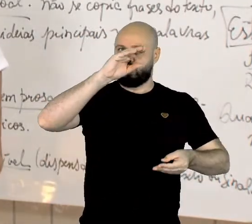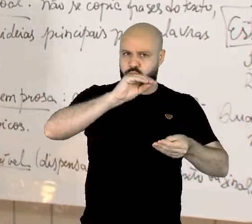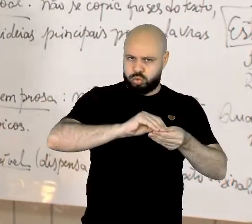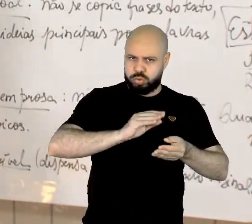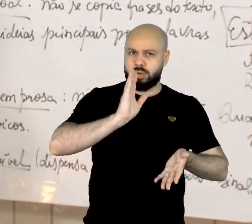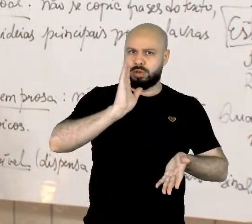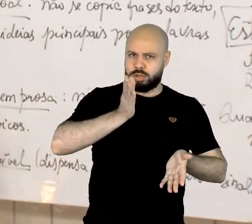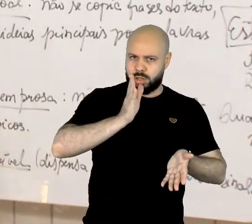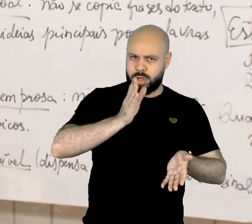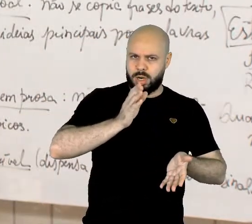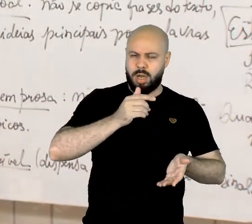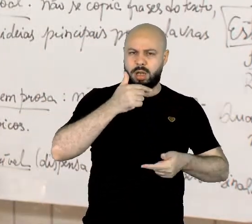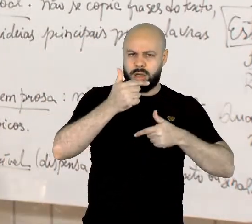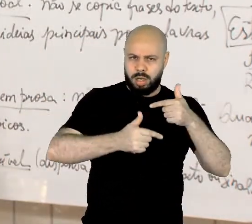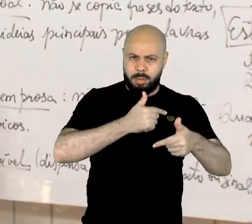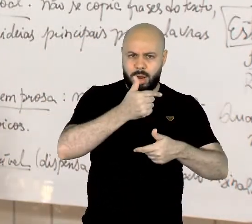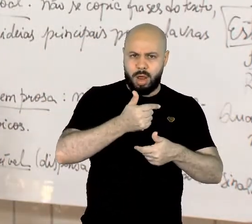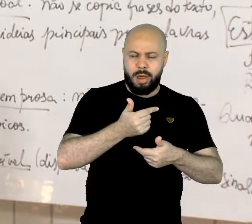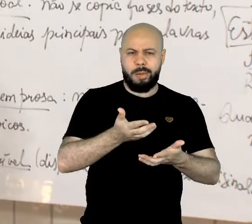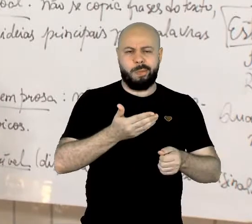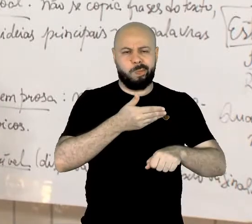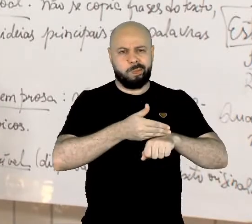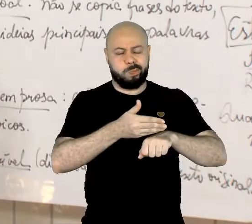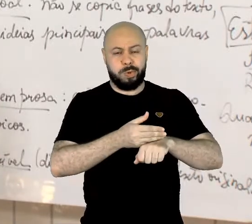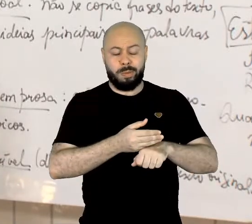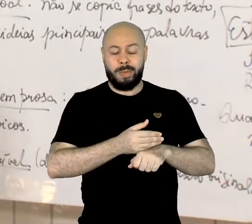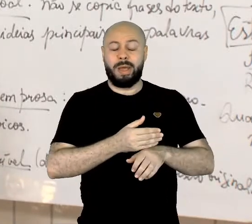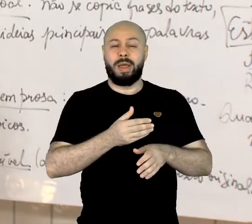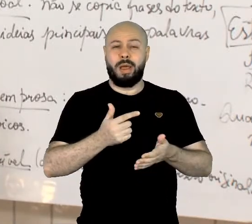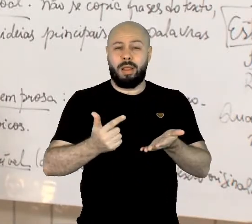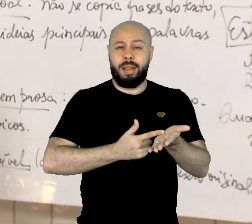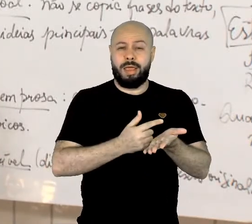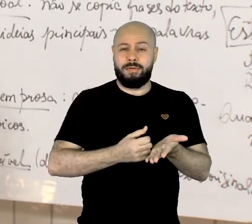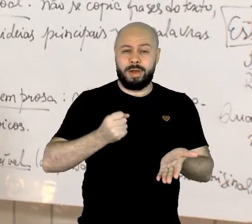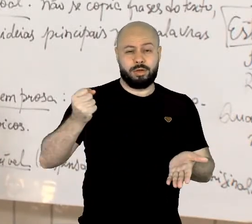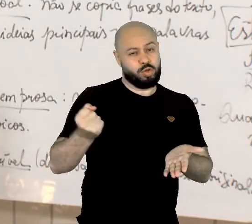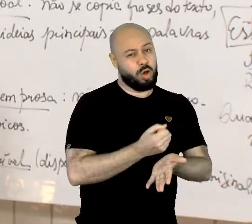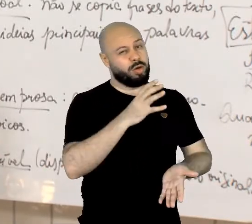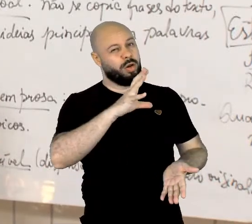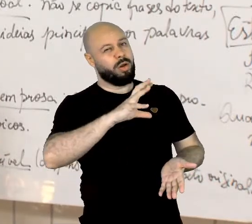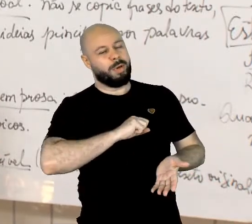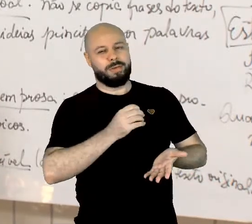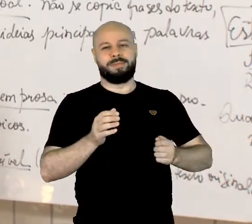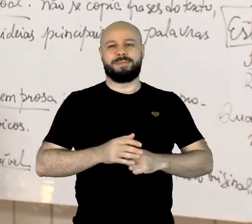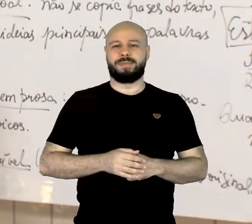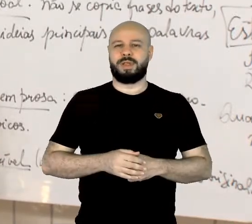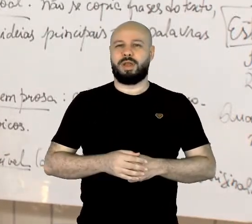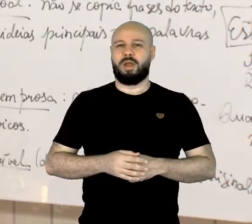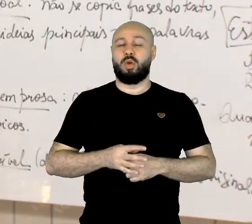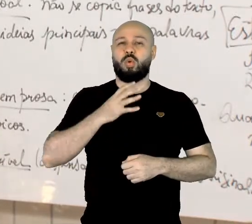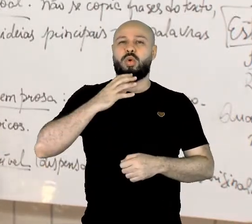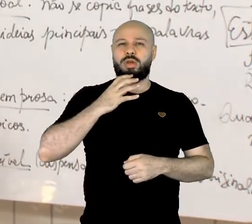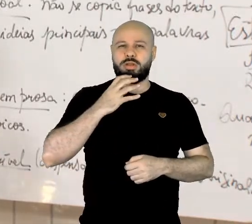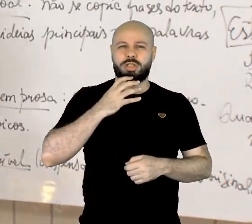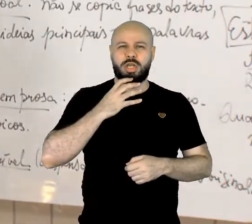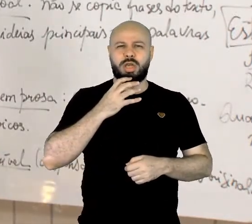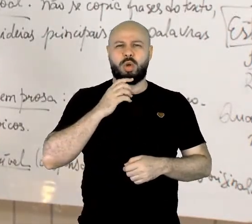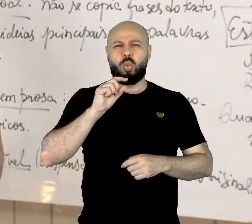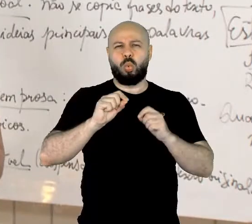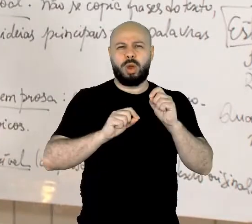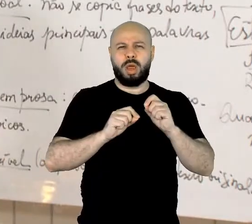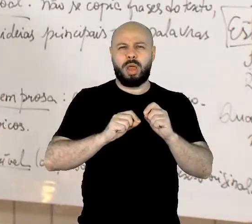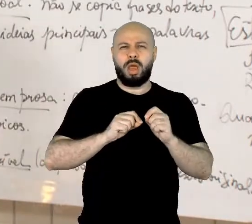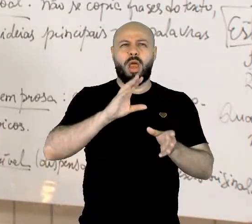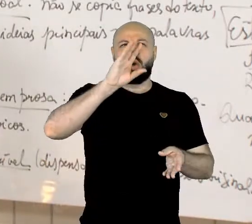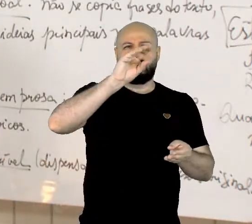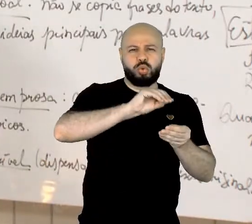estamos trabalhando o resumo do livro A Droga do Amor, tá? Conhecemos lá o que o resumo são